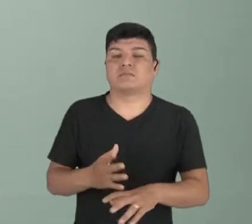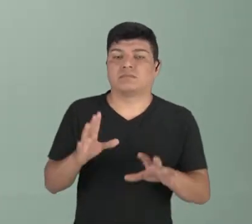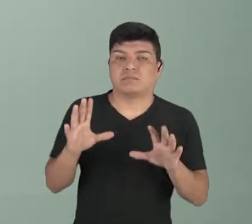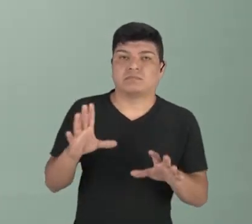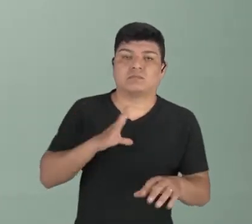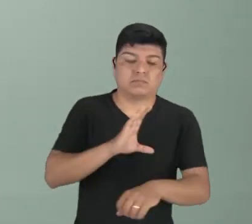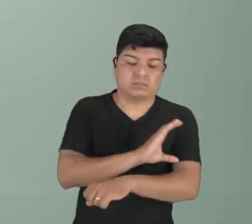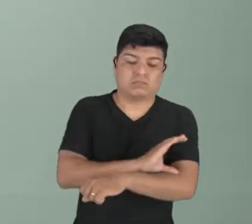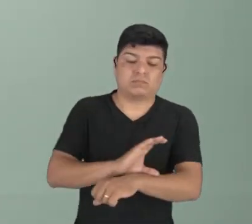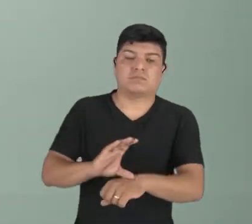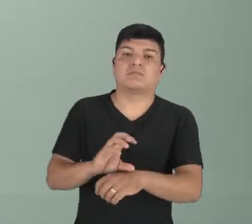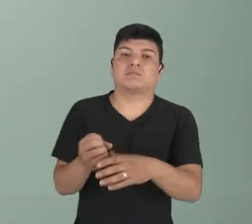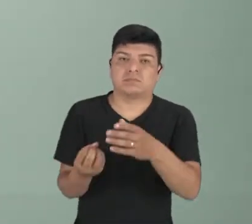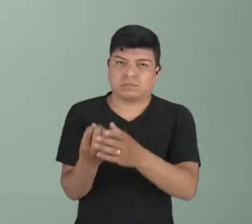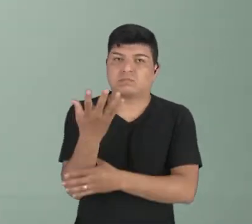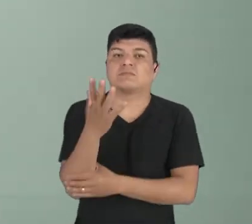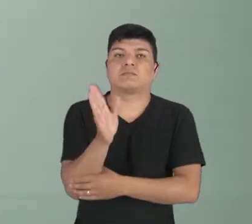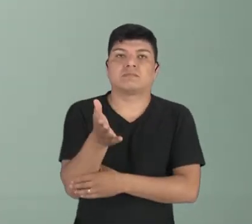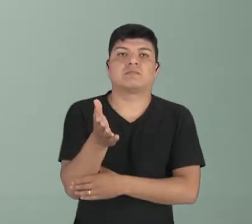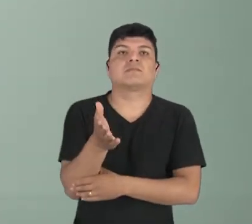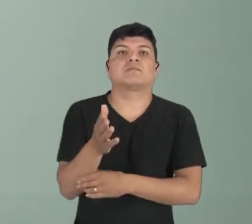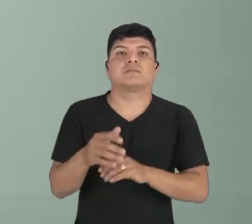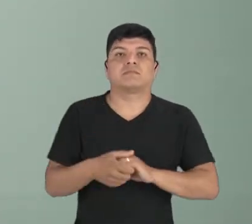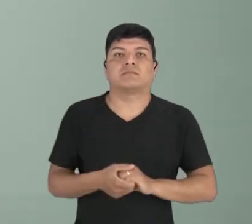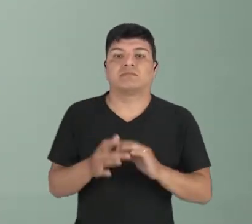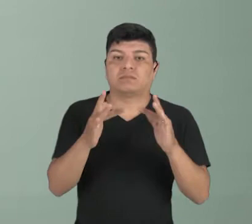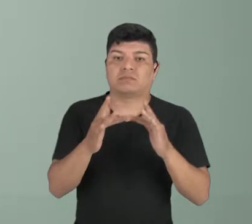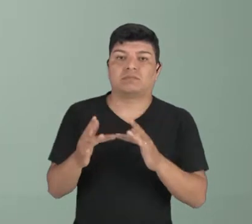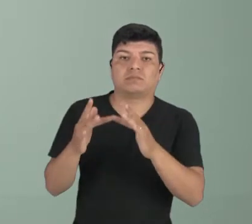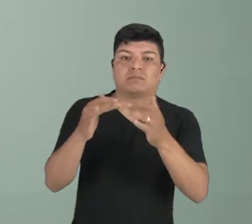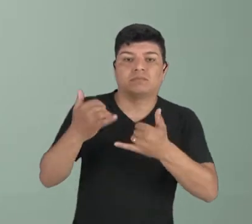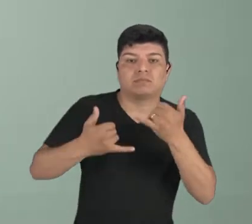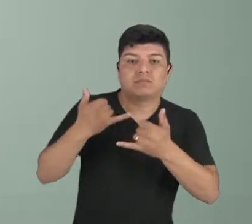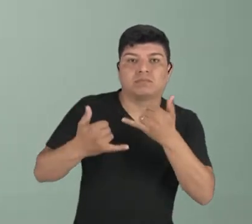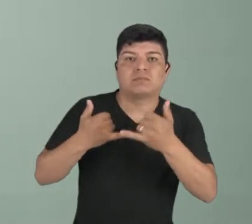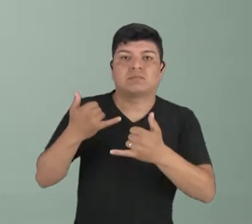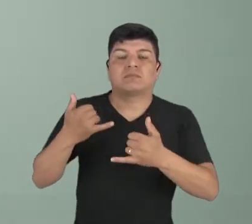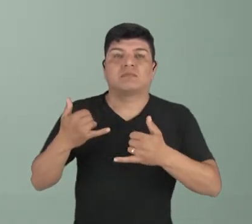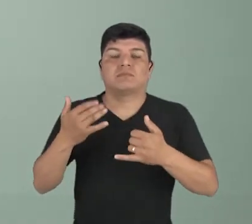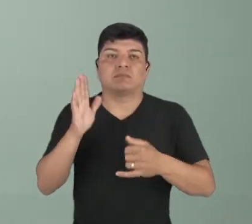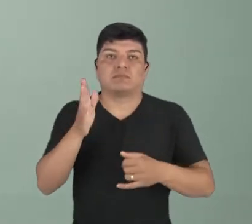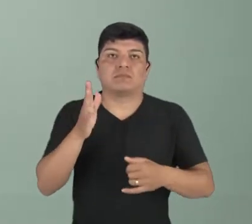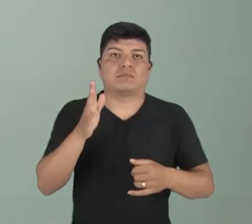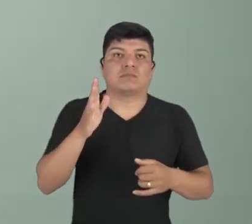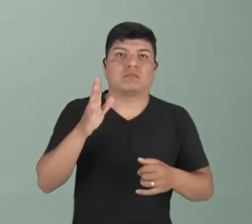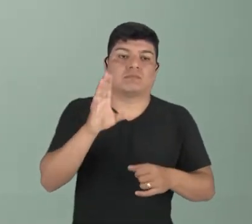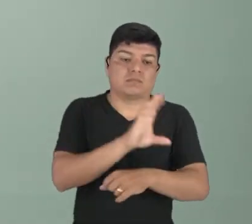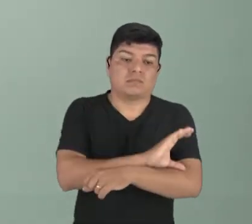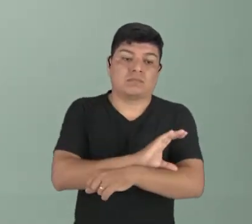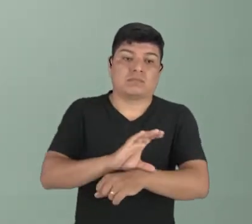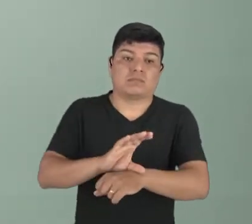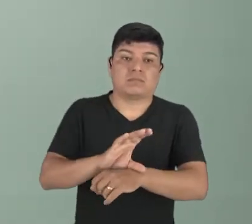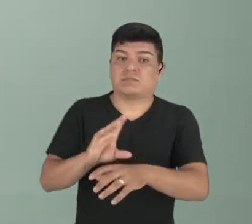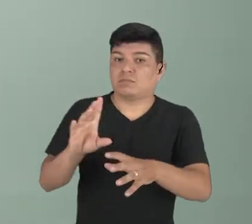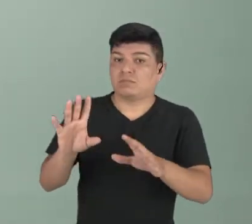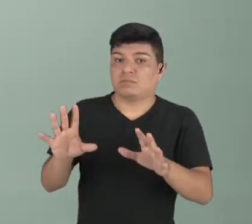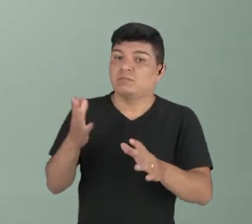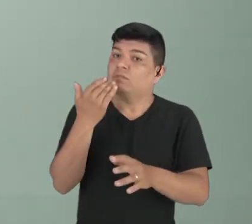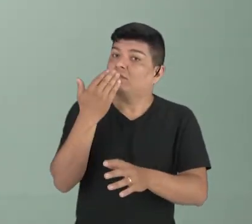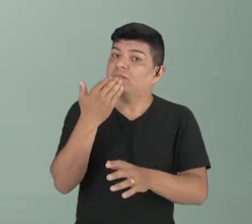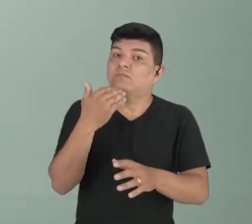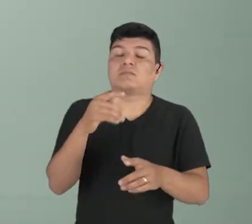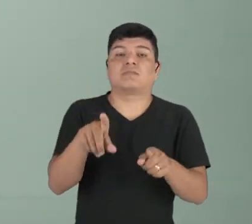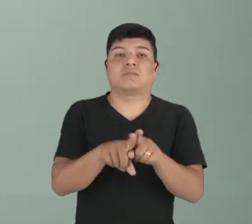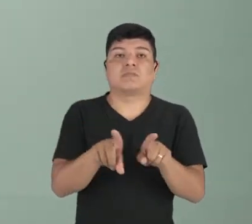uma cultura muito bem formada, Eles tinham contato com jogos, com brincadeiras, A cultura típica culinária